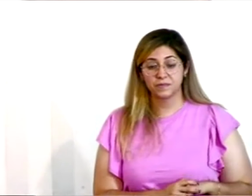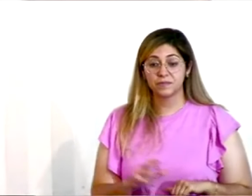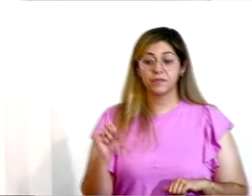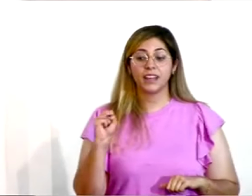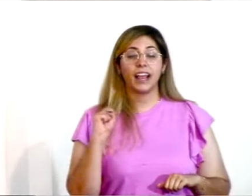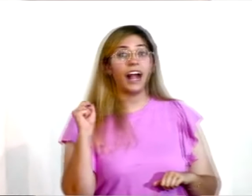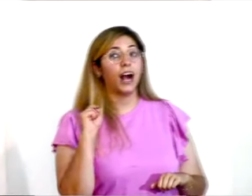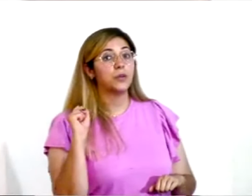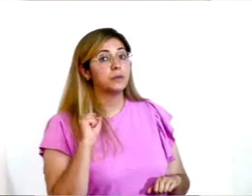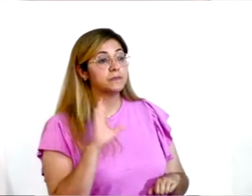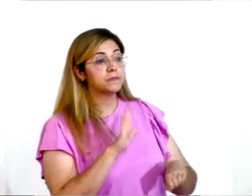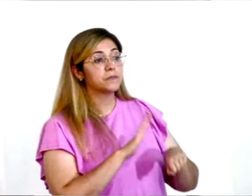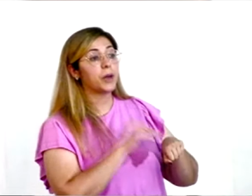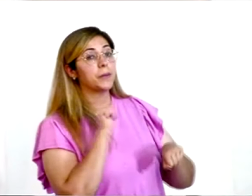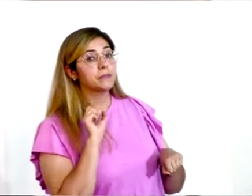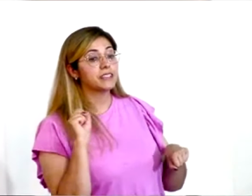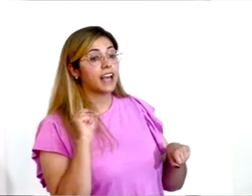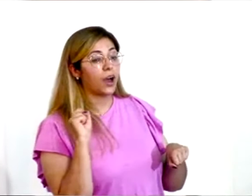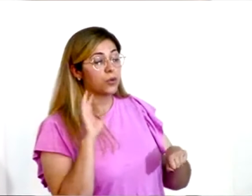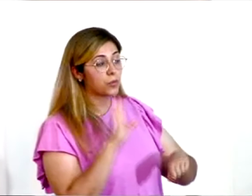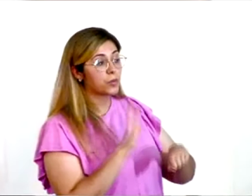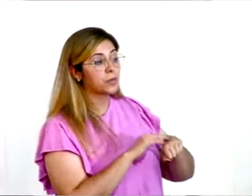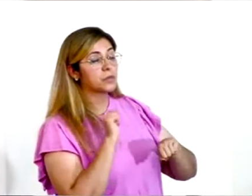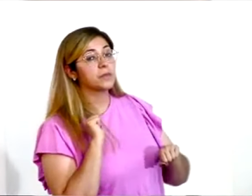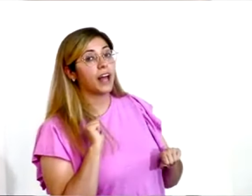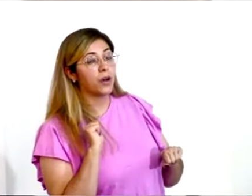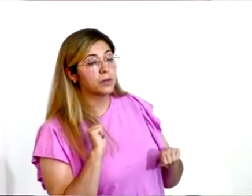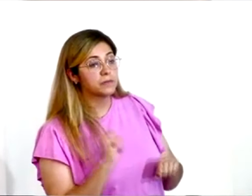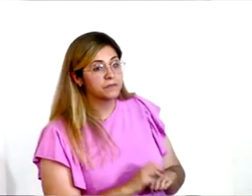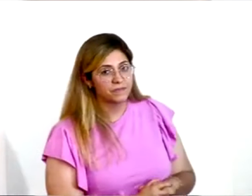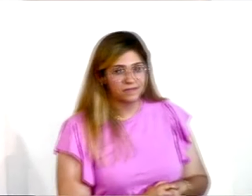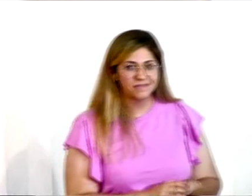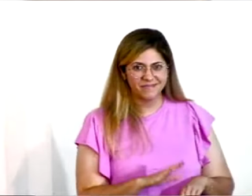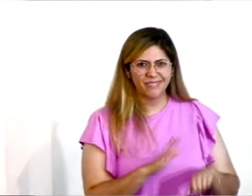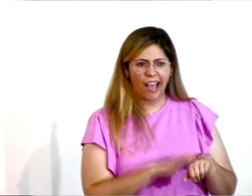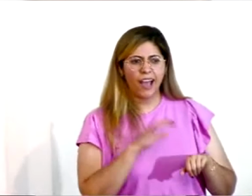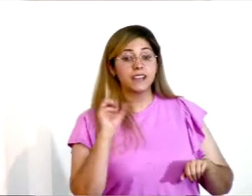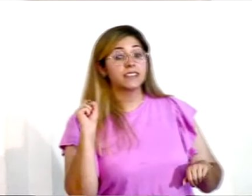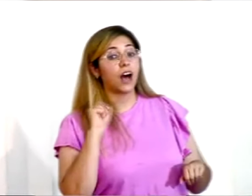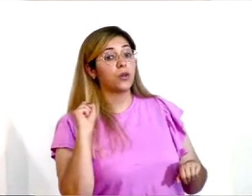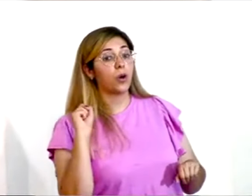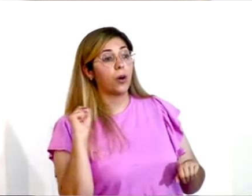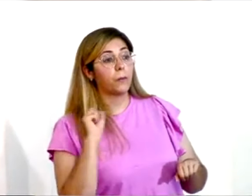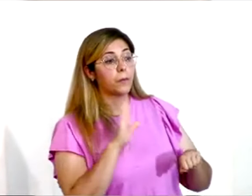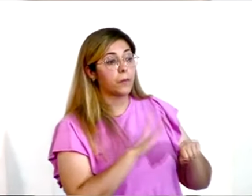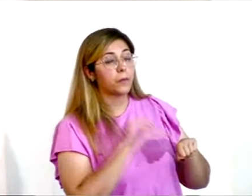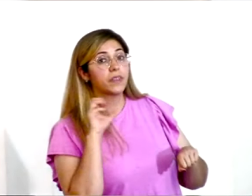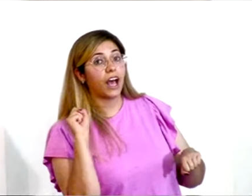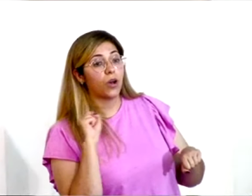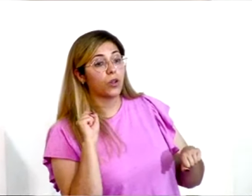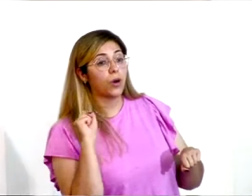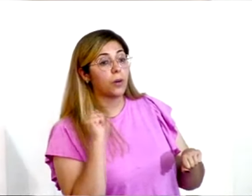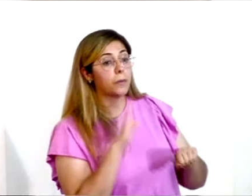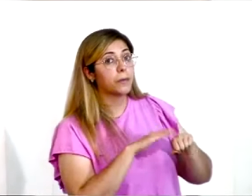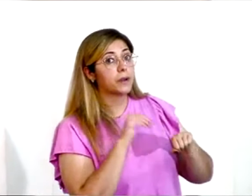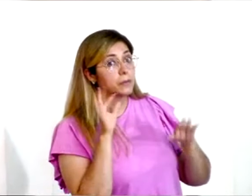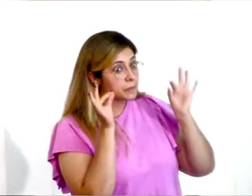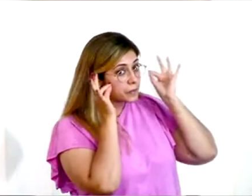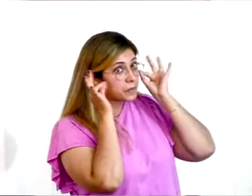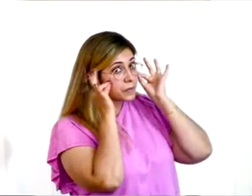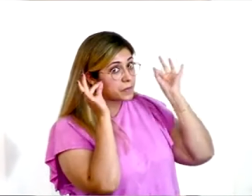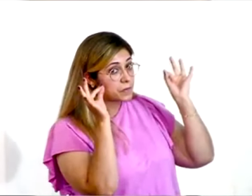é uma palavra de juízo, não é uma palavra de condenação, não é uma palavra para afastar, é uma